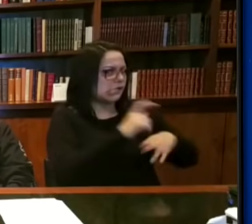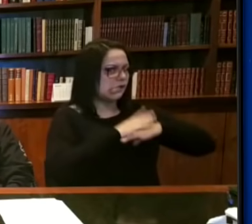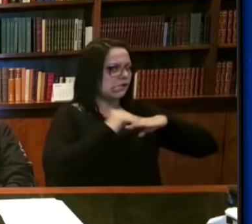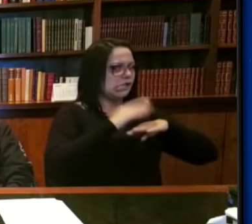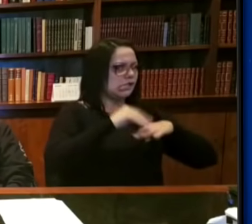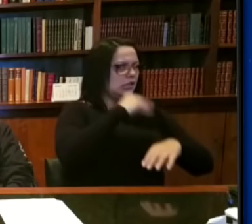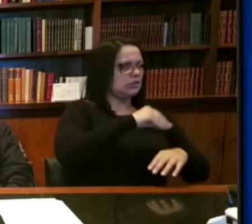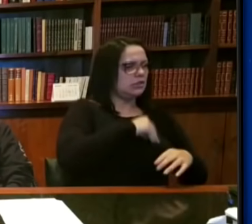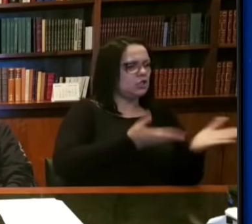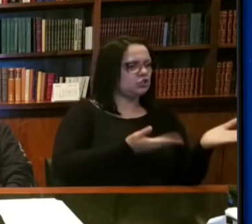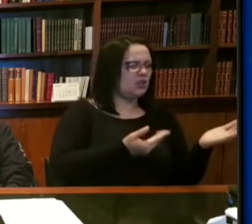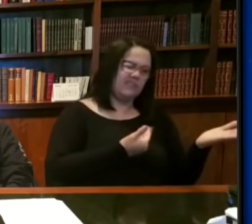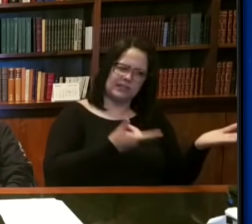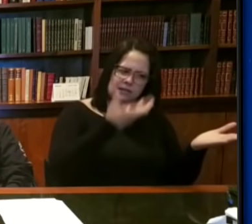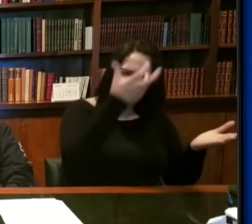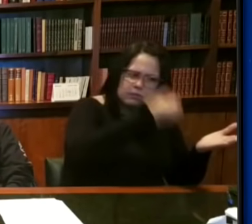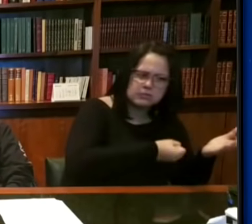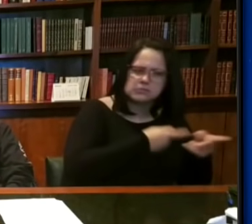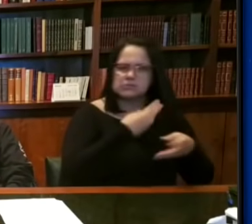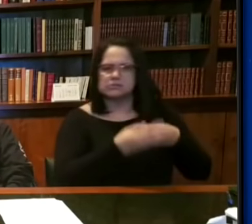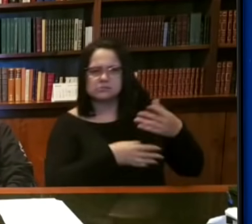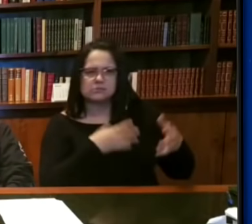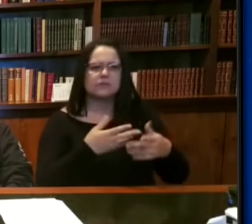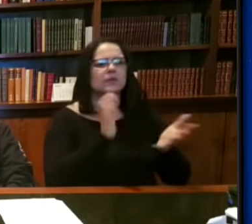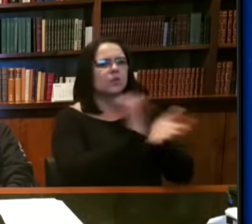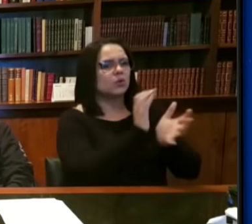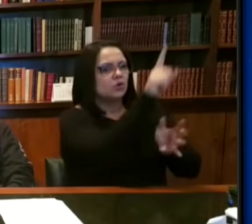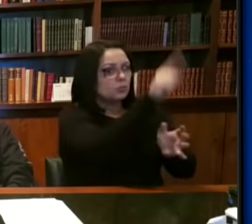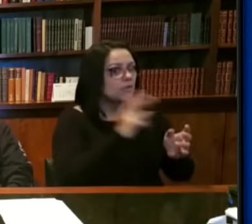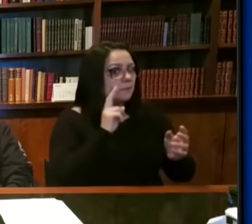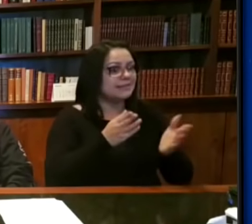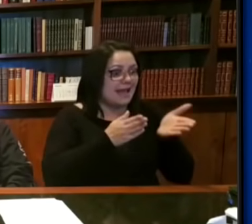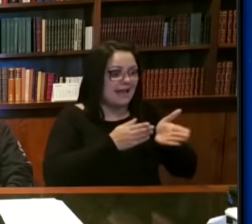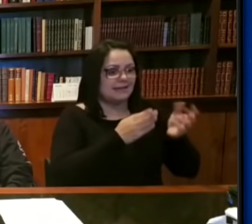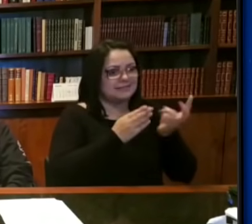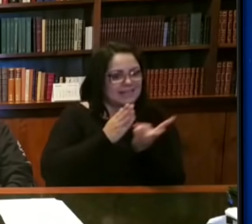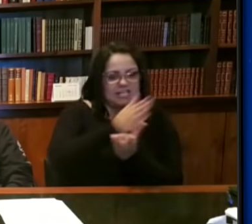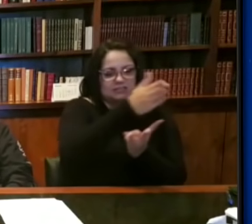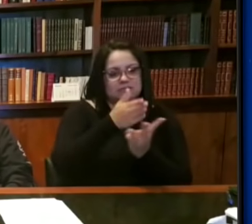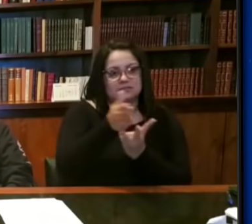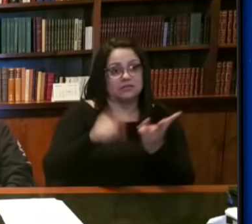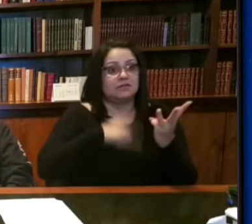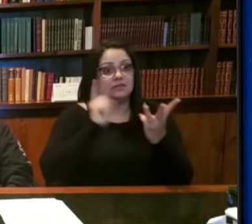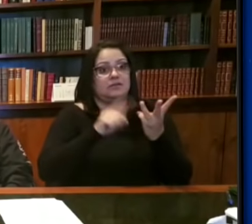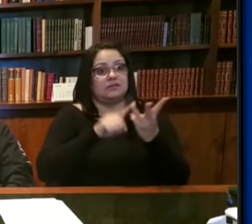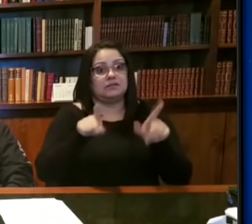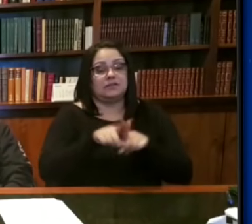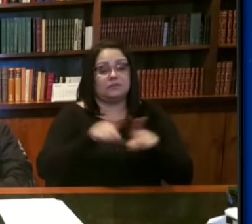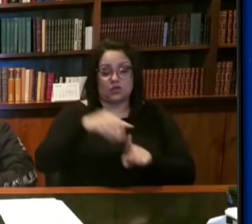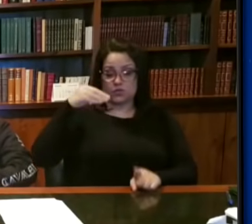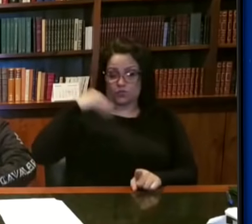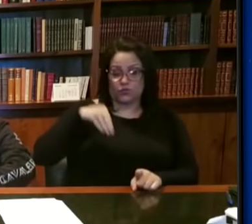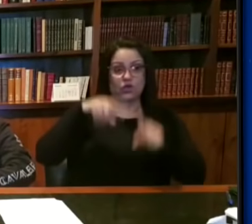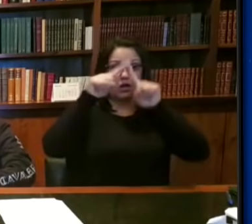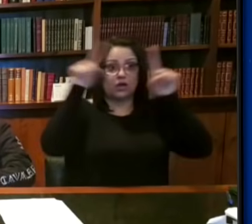gente vivendo de renda, jovem ainda, e, ao mesmo tempo... Os salários de funcionalismo, que estavam muito altos,